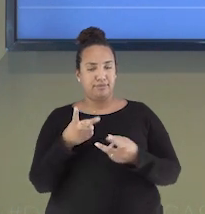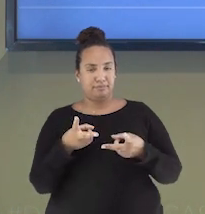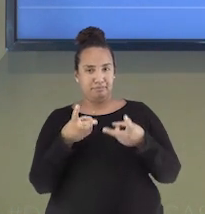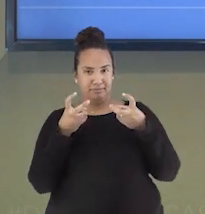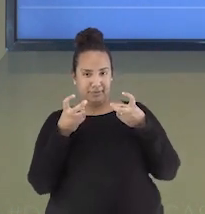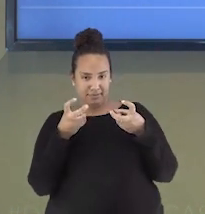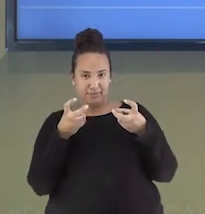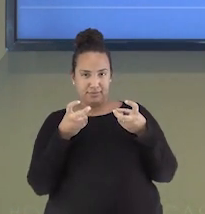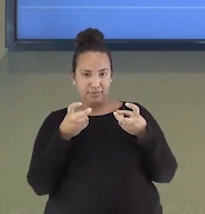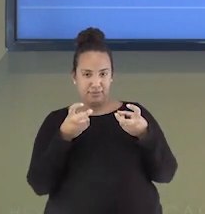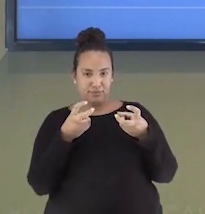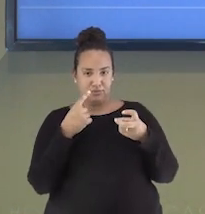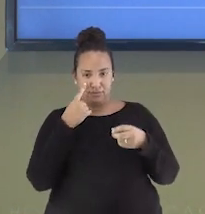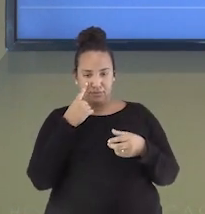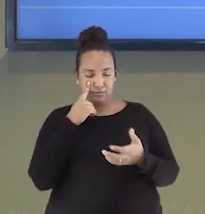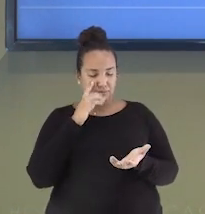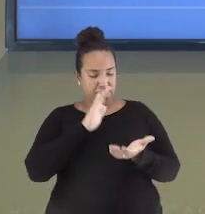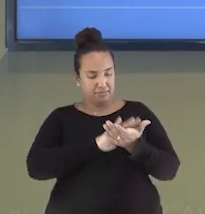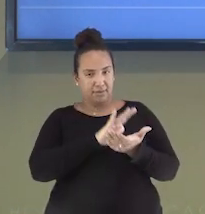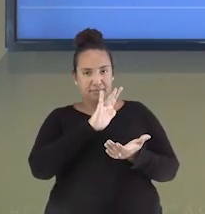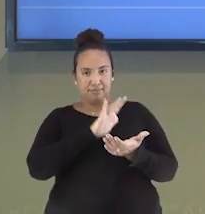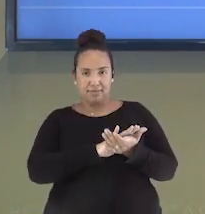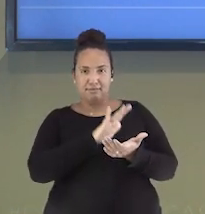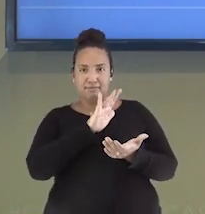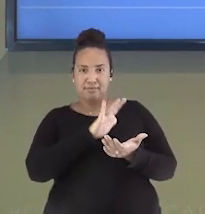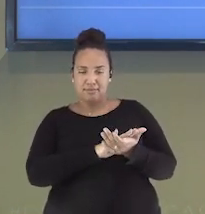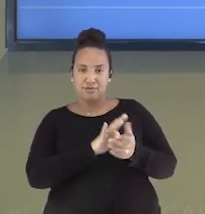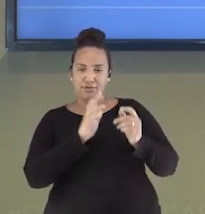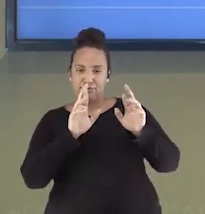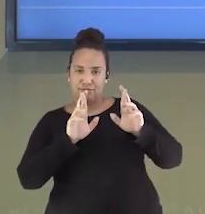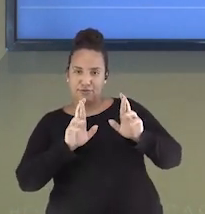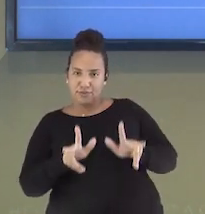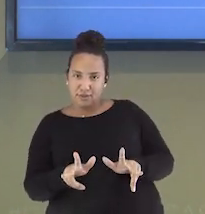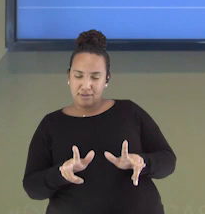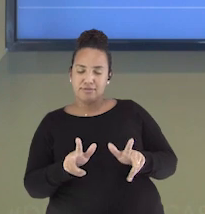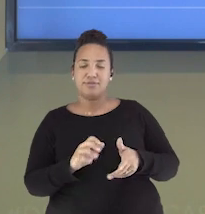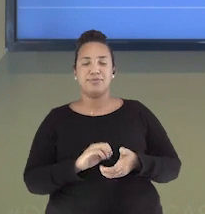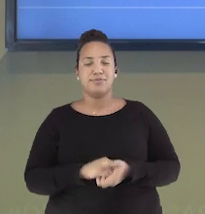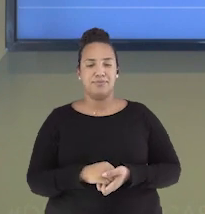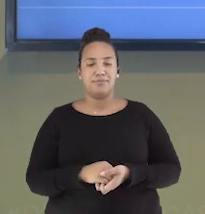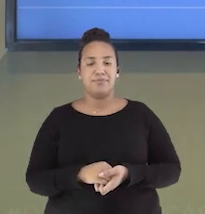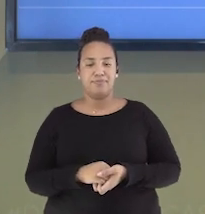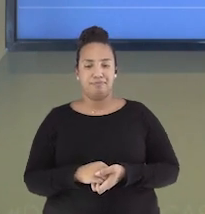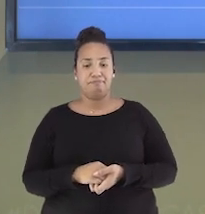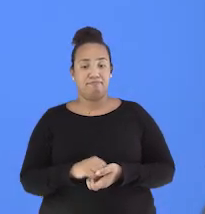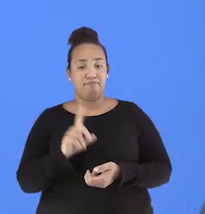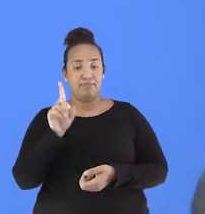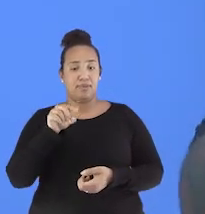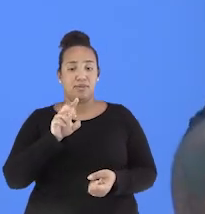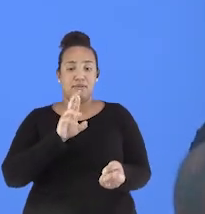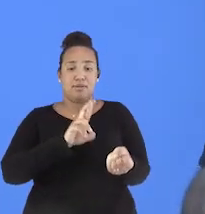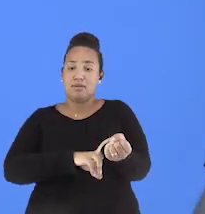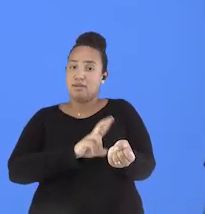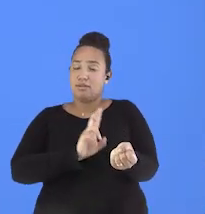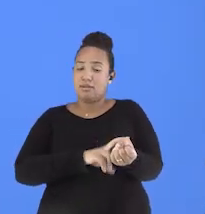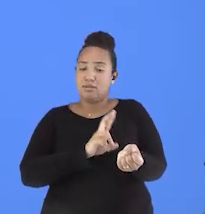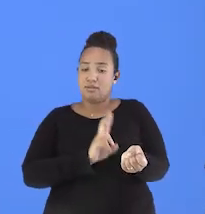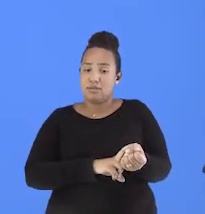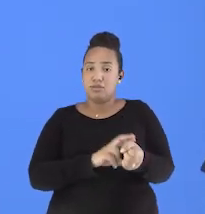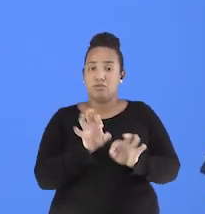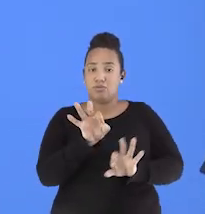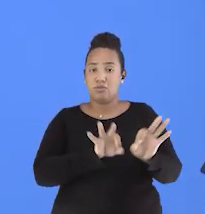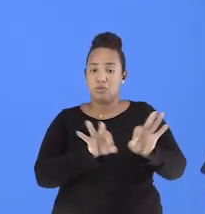vocês perceberam que nessa parte tem algumas notas que duram menos e que a antepenúltima duram mais isso é o ritmo